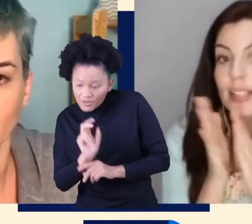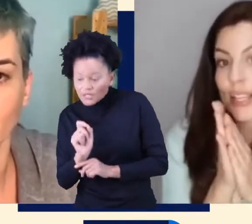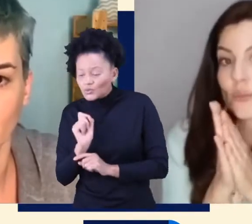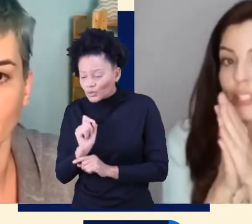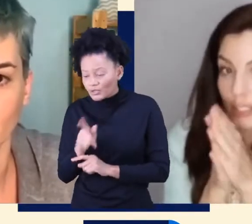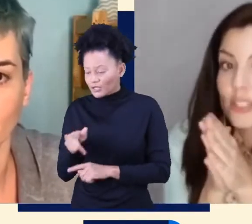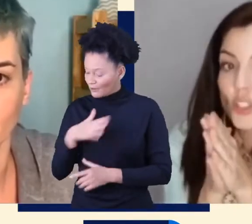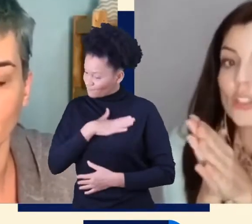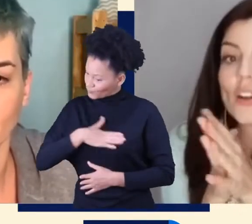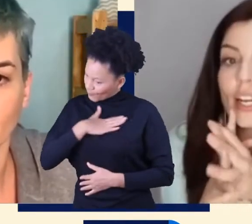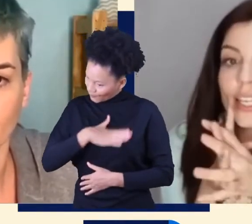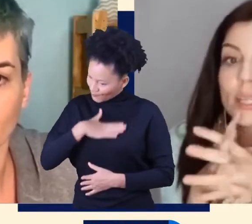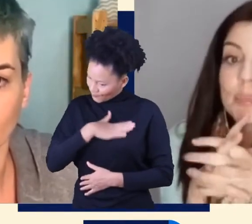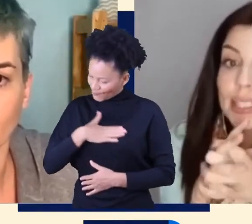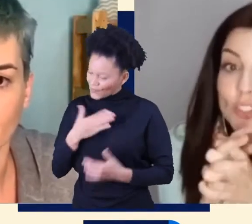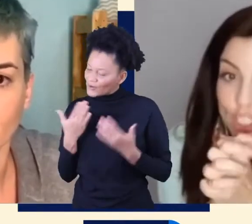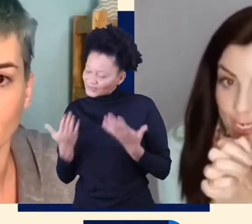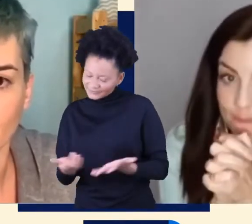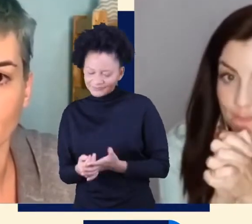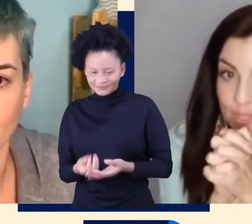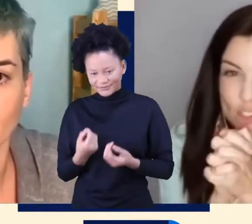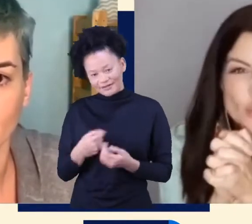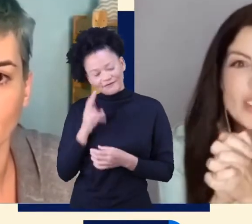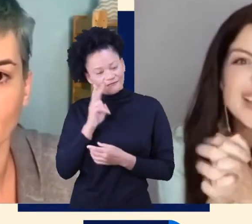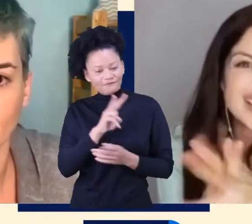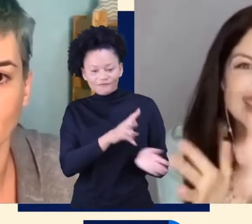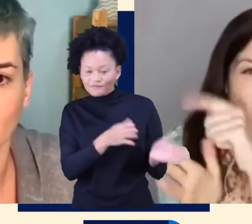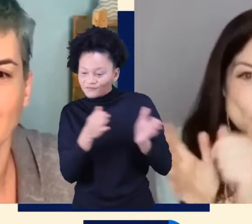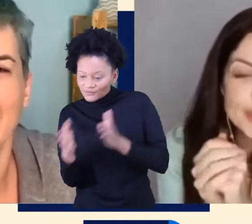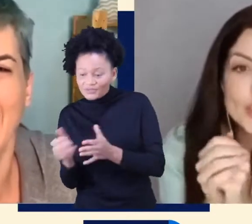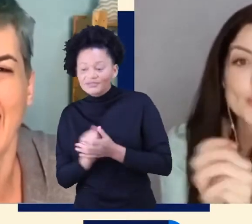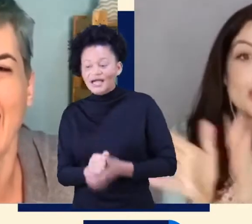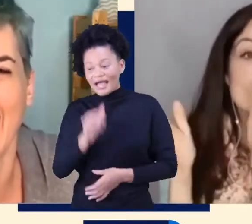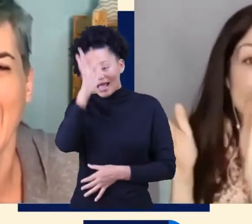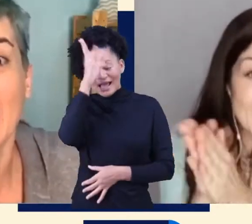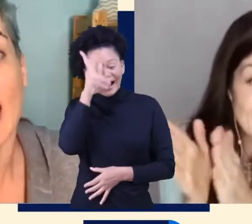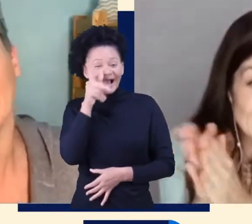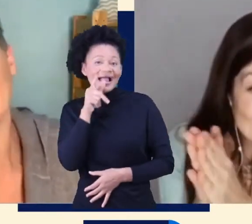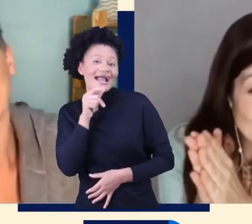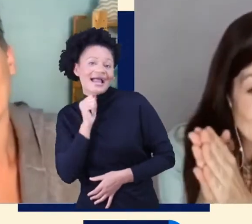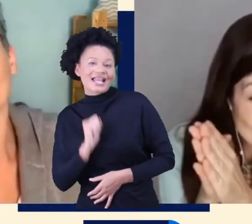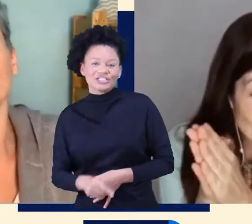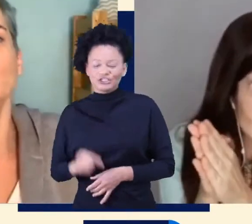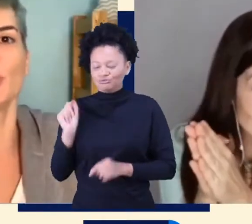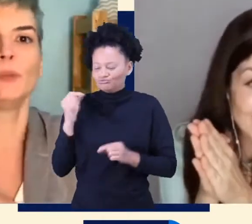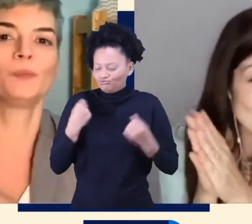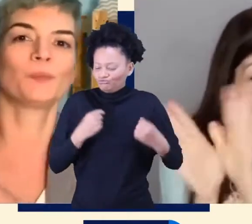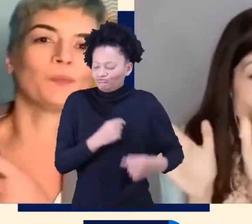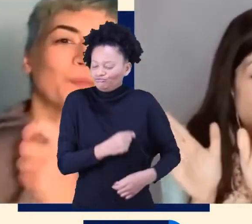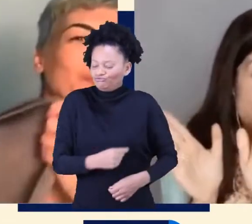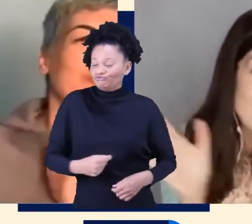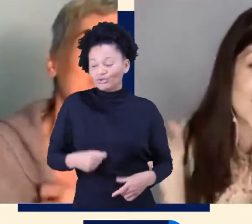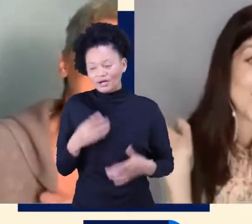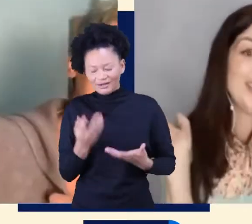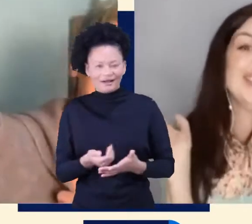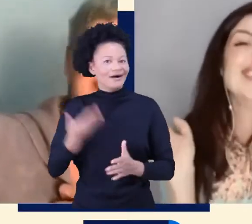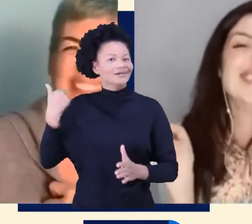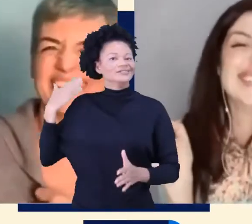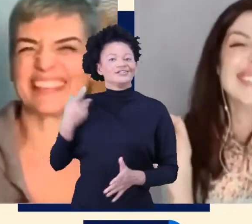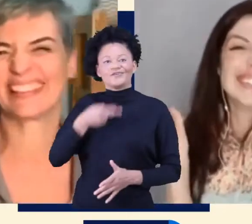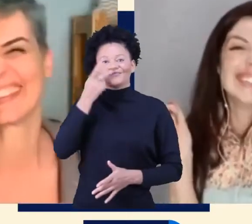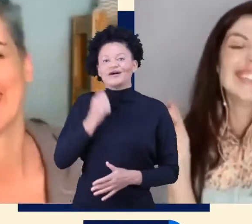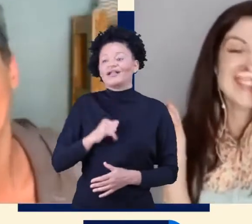essa é a ideia de você estar assistindo agora Galinha Pintadinha. Eu acho que eu falei Galinha Azul anteriormente. Galinha Pintadinha, que a Galinha Azul era a mágica.